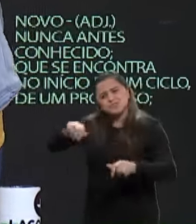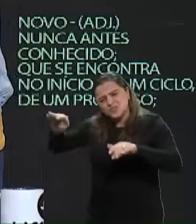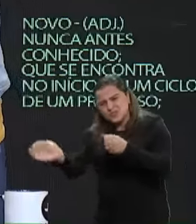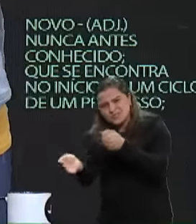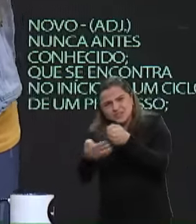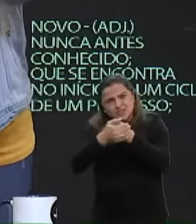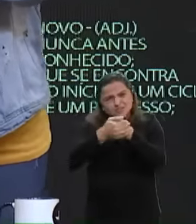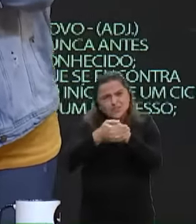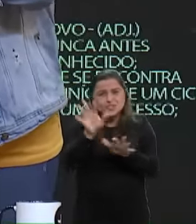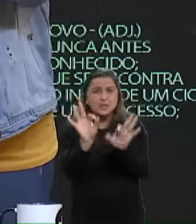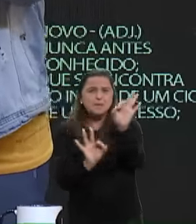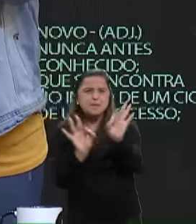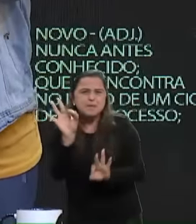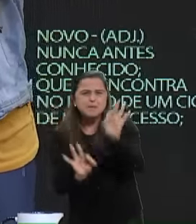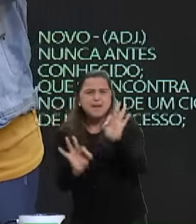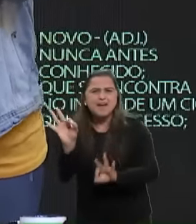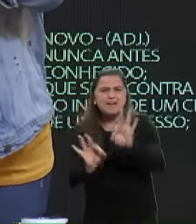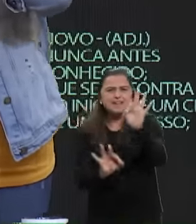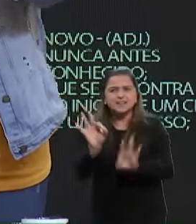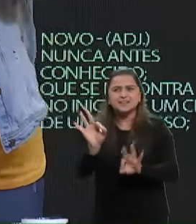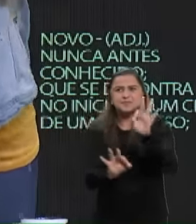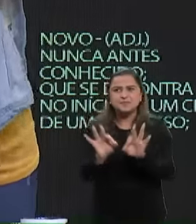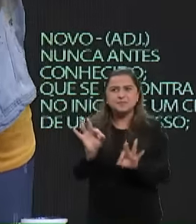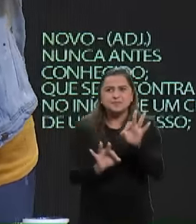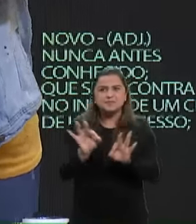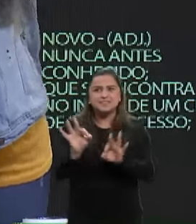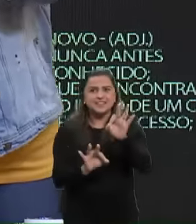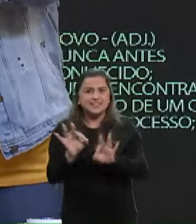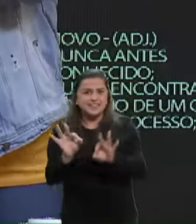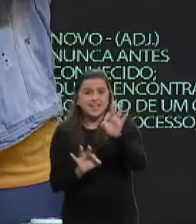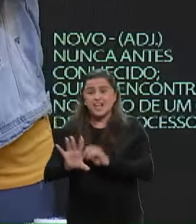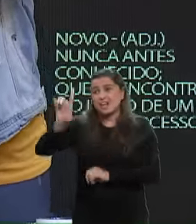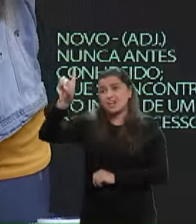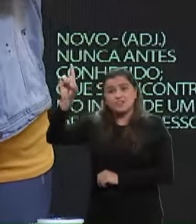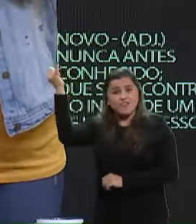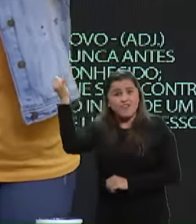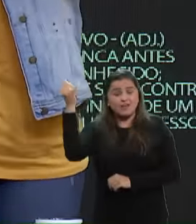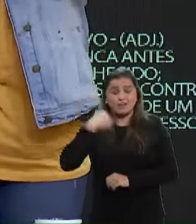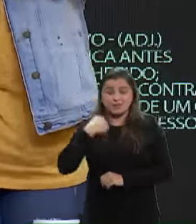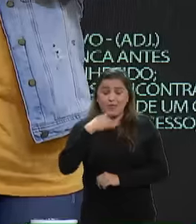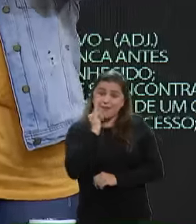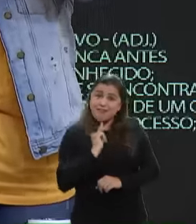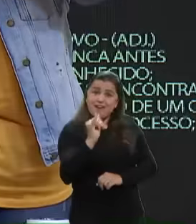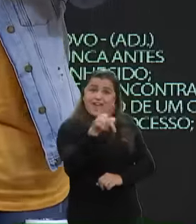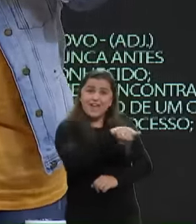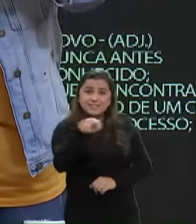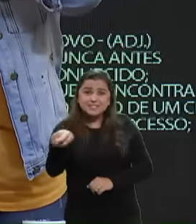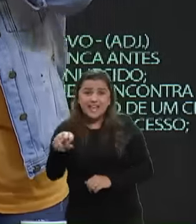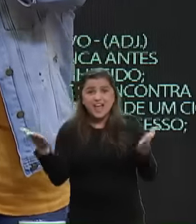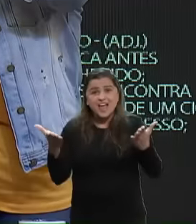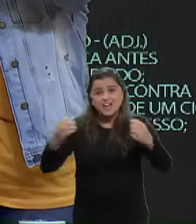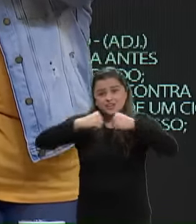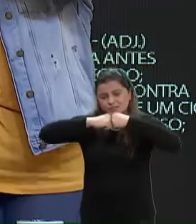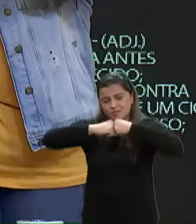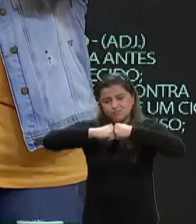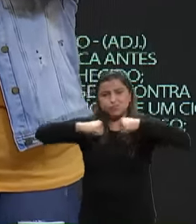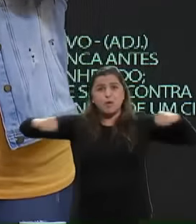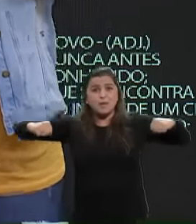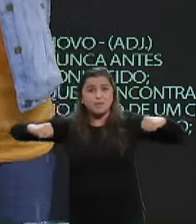Se prepara. Quando Deus te, quando eu te falar agora, você vai abrir a